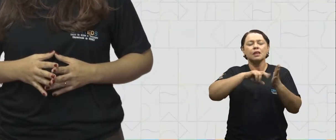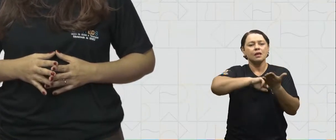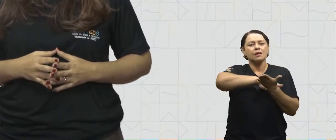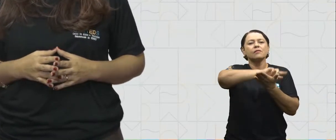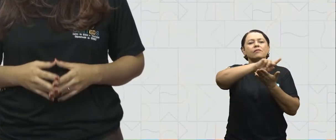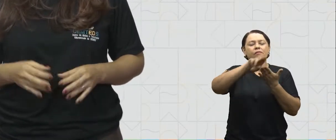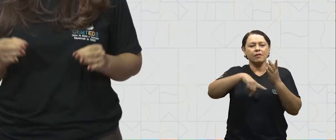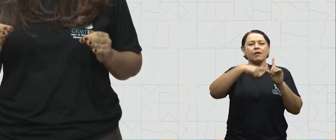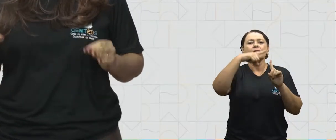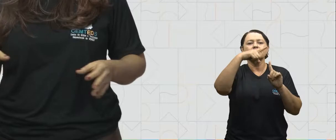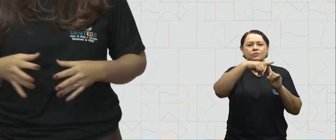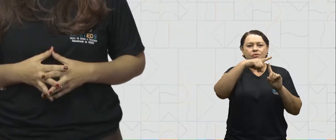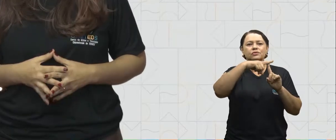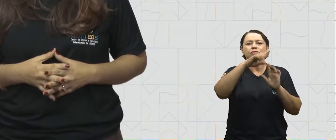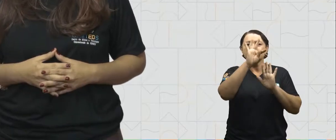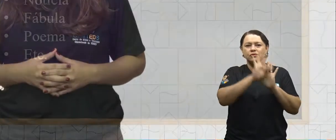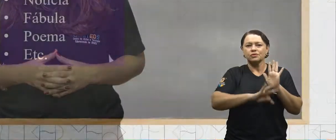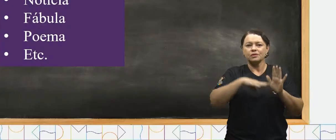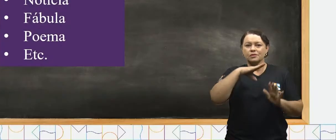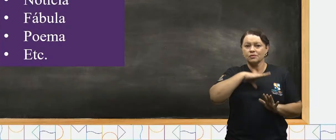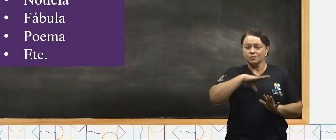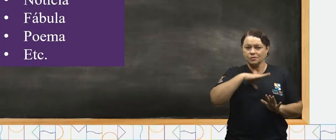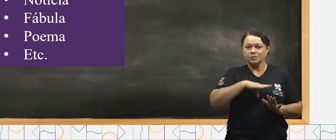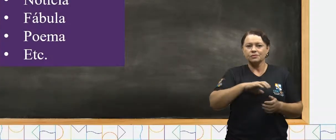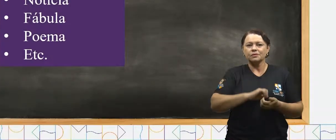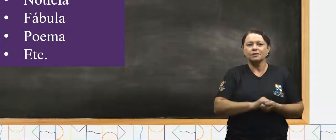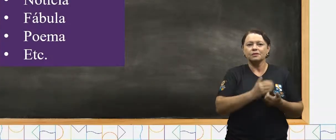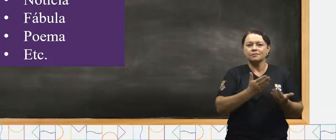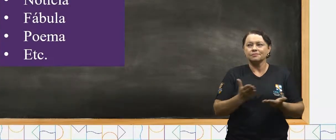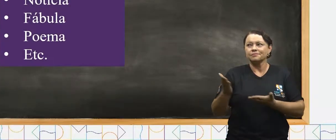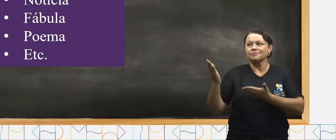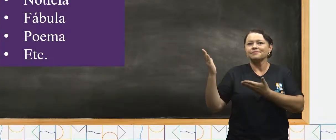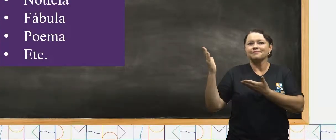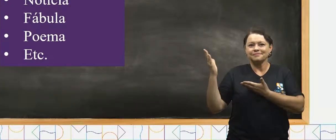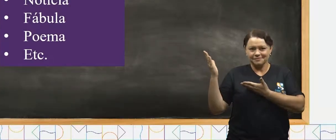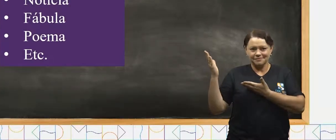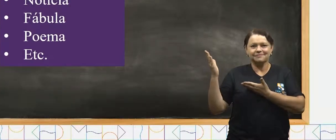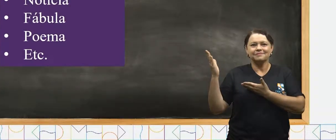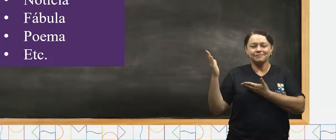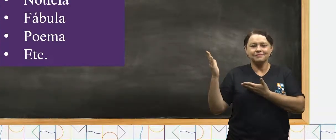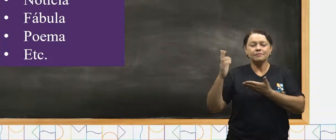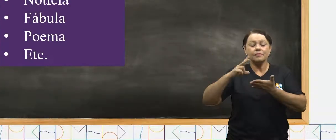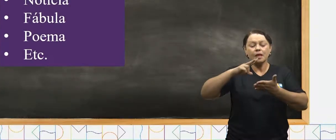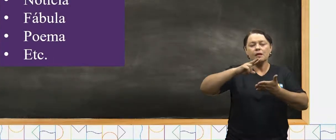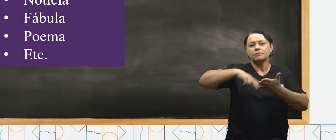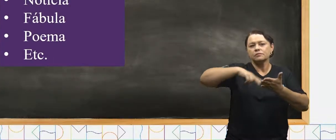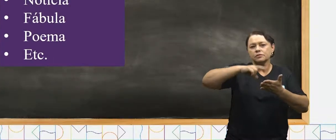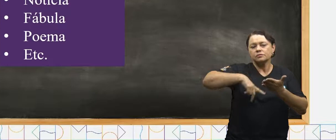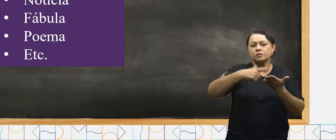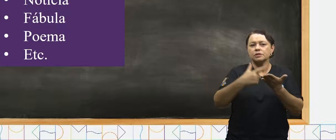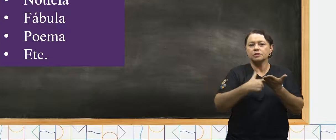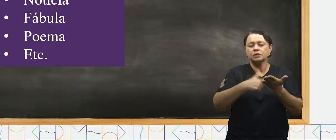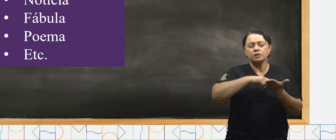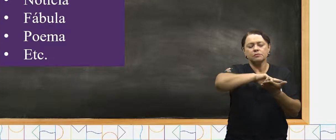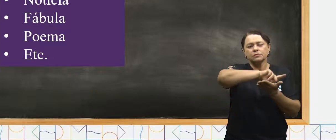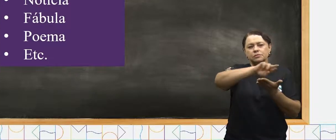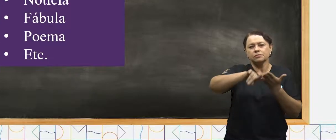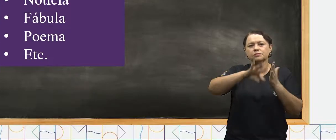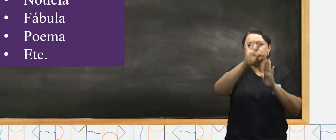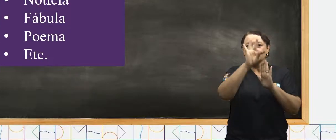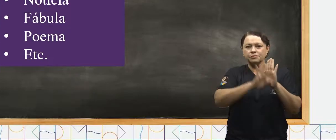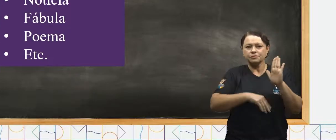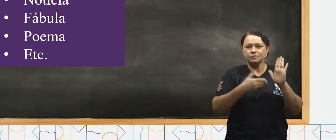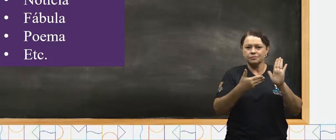nossa língua portuguesa. Veja comigo. Na língua portuguesa, nós podemos encontrar uma variedade de gêneros textuais. Nós